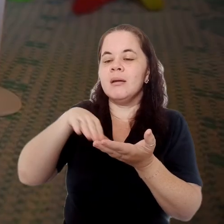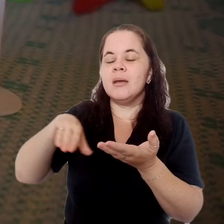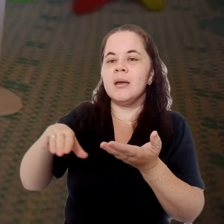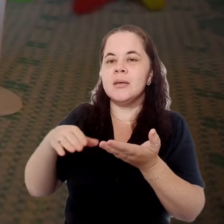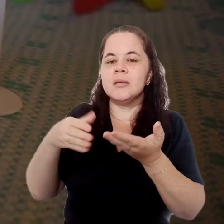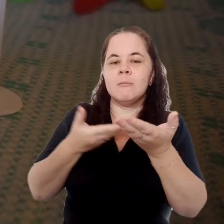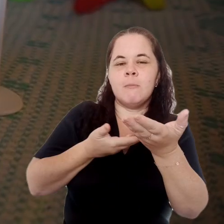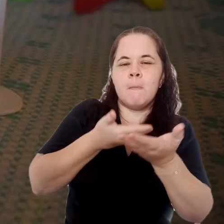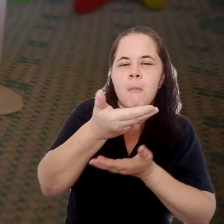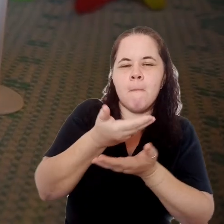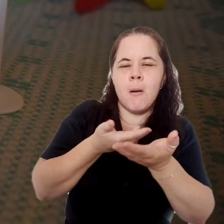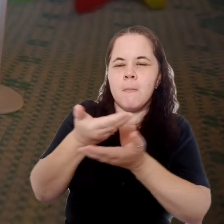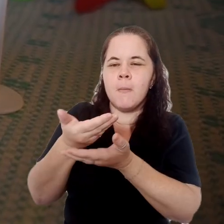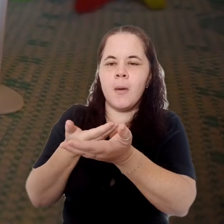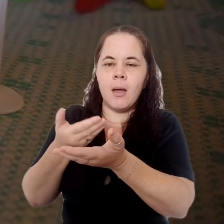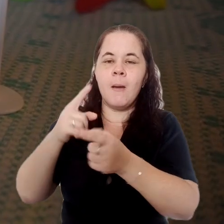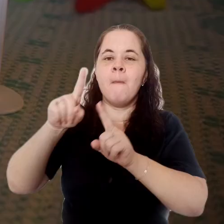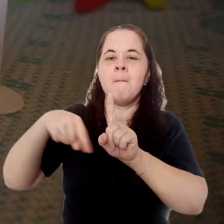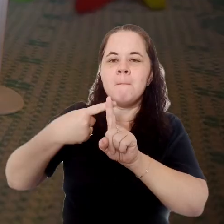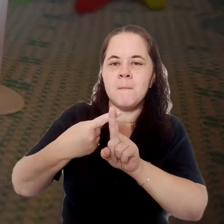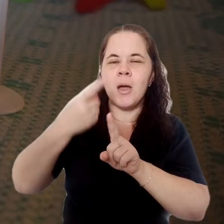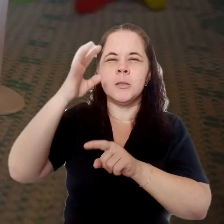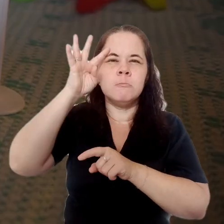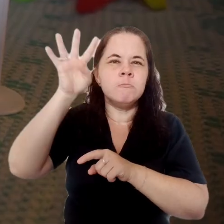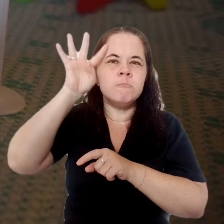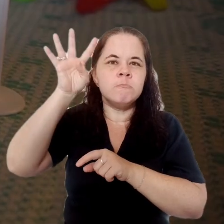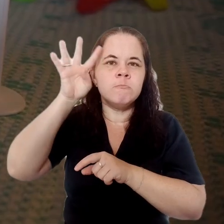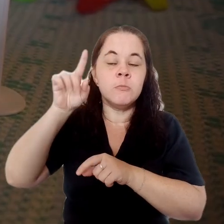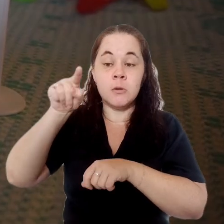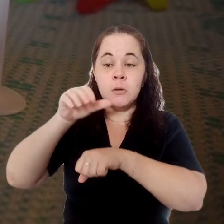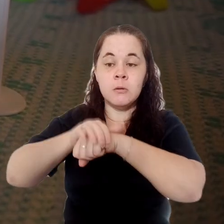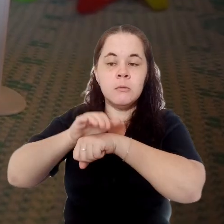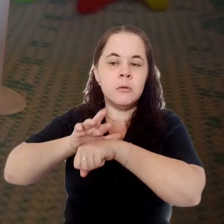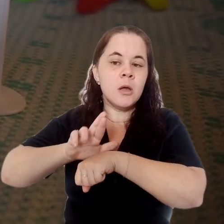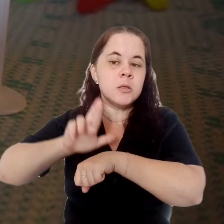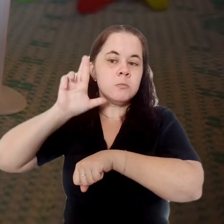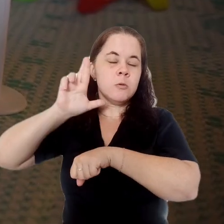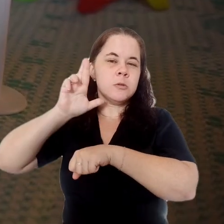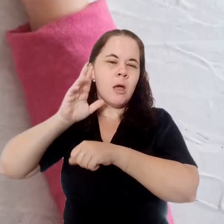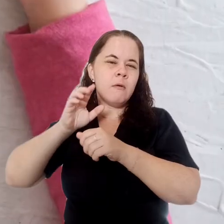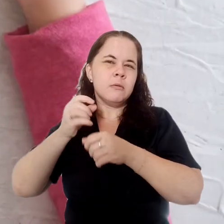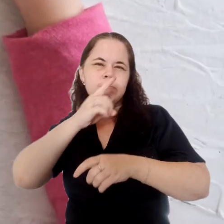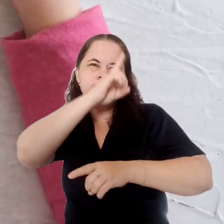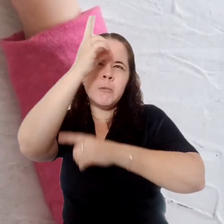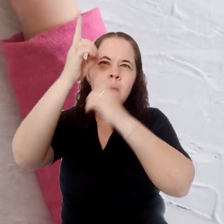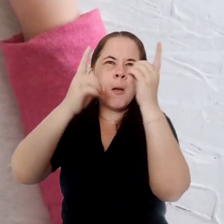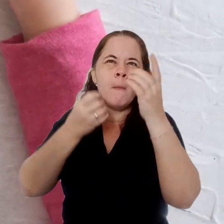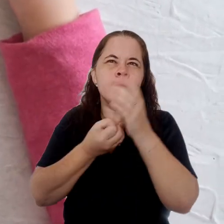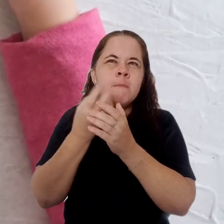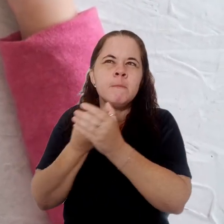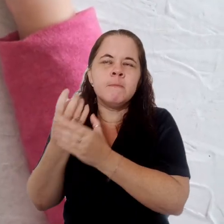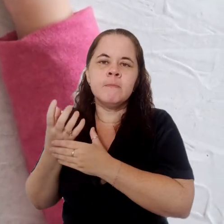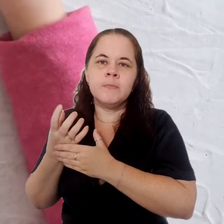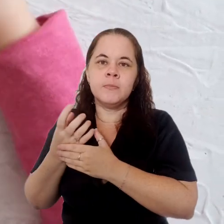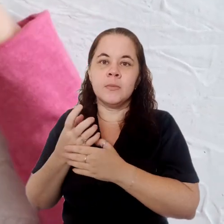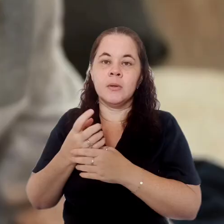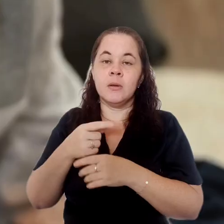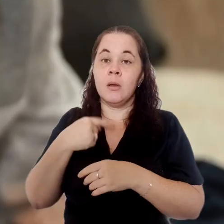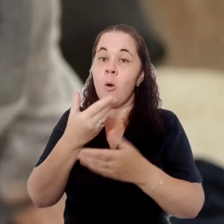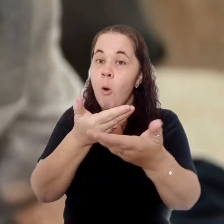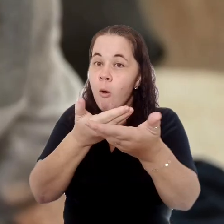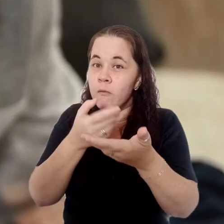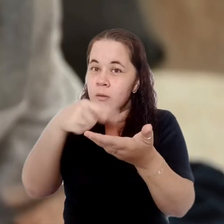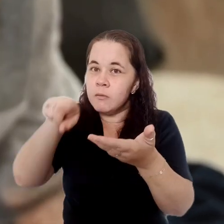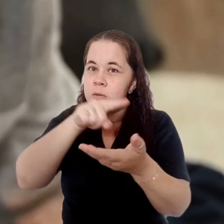de interação, onde ela é protagonista da sua brincadeira. O convite que eu deixo para vocês é o seguinte: vamos julgar menos e pesquisar